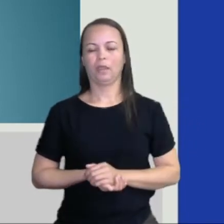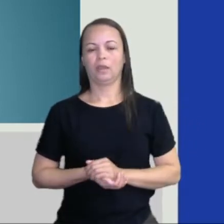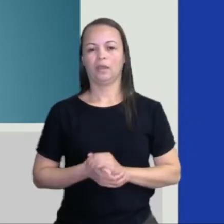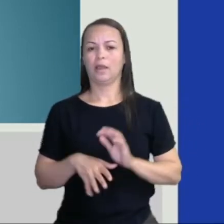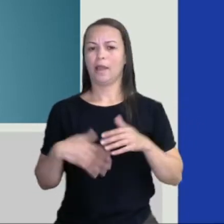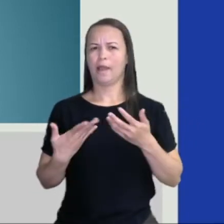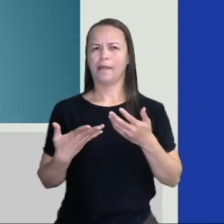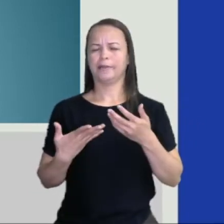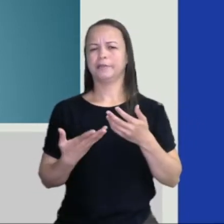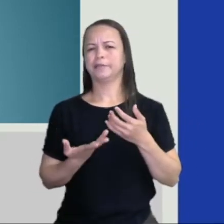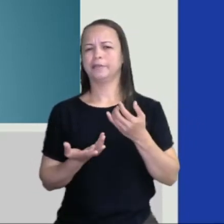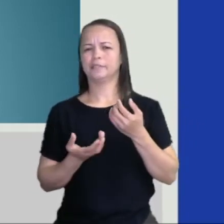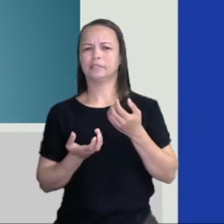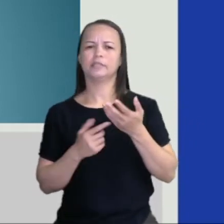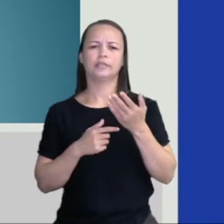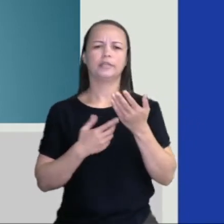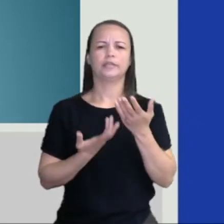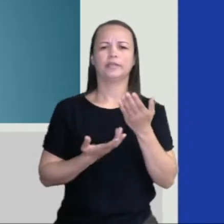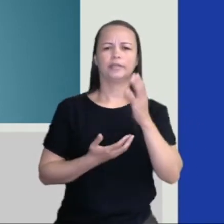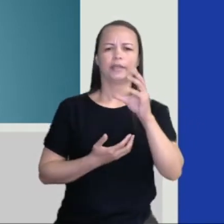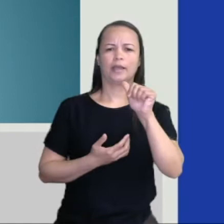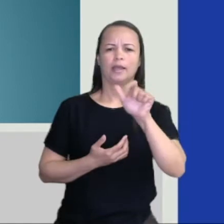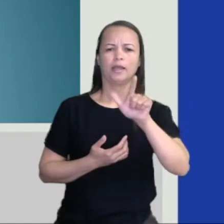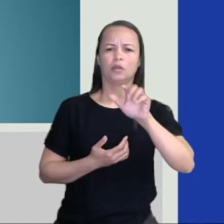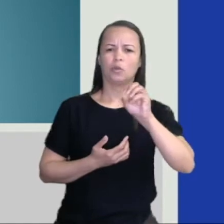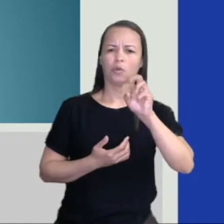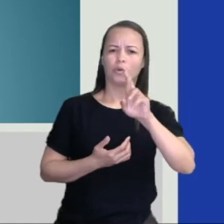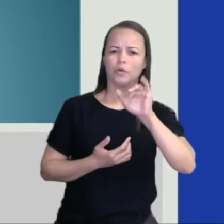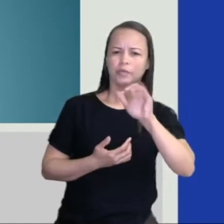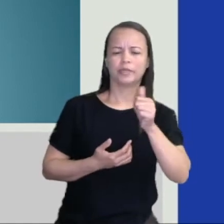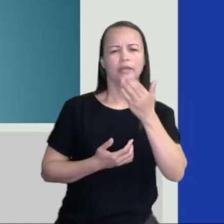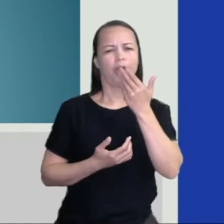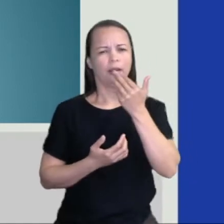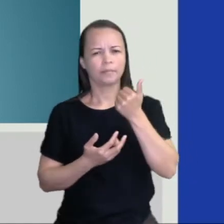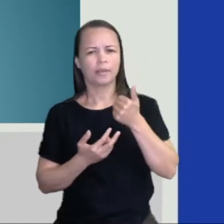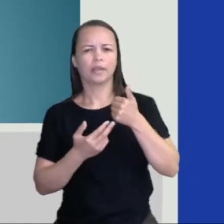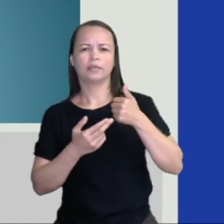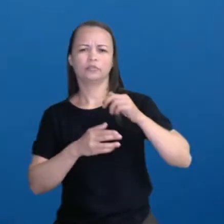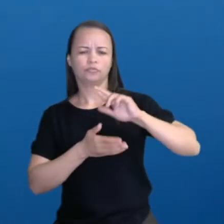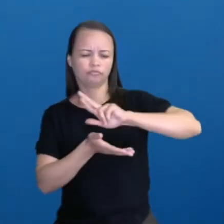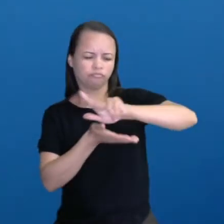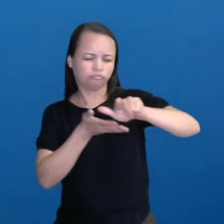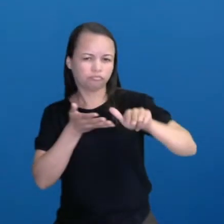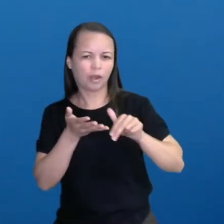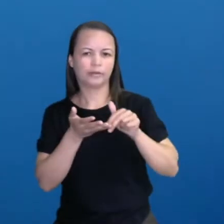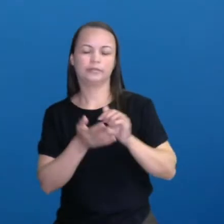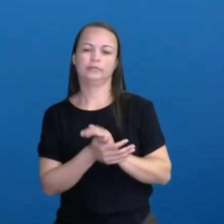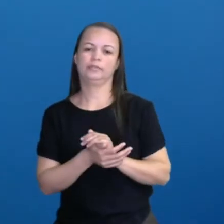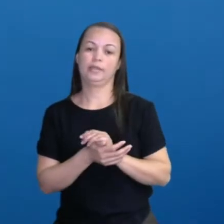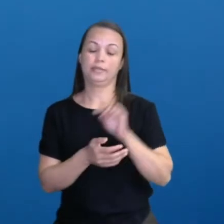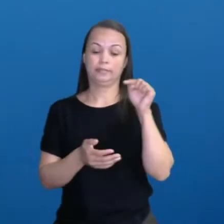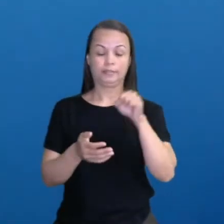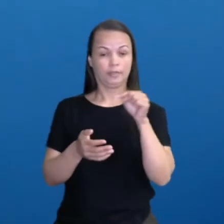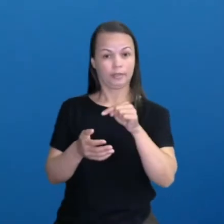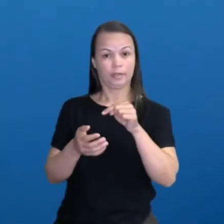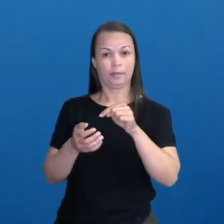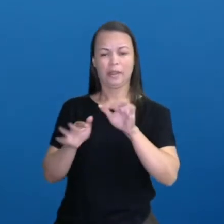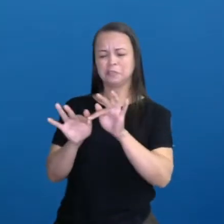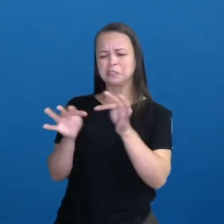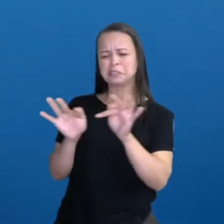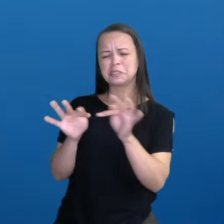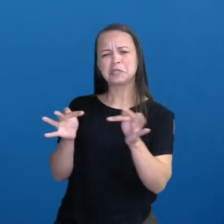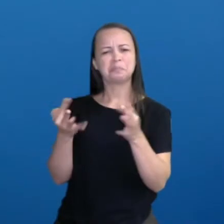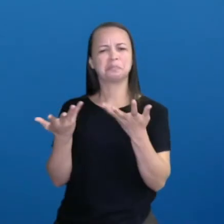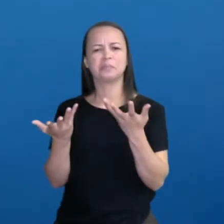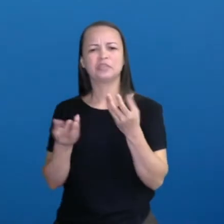A ingestão de calorias, a ingestão de alimentos e etc. Essa seria uma definição bem simples do que